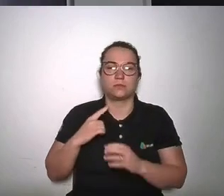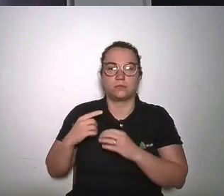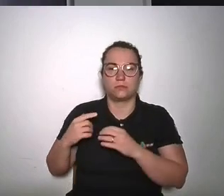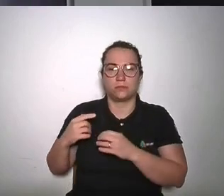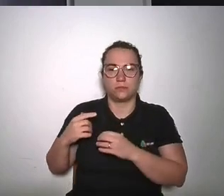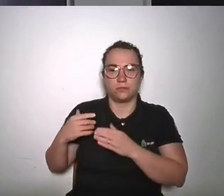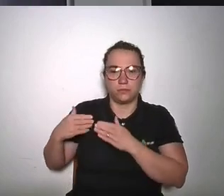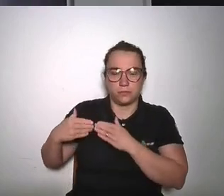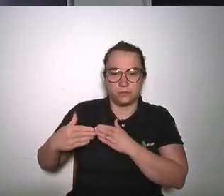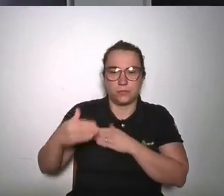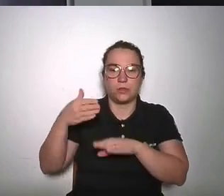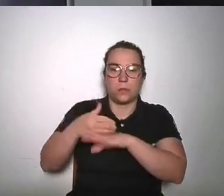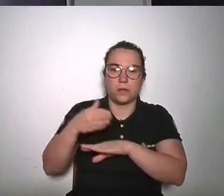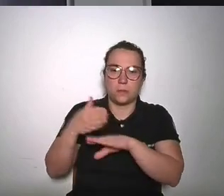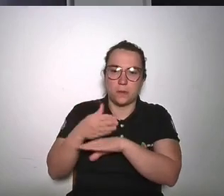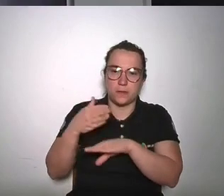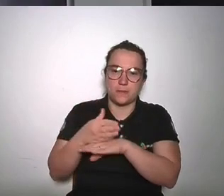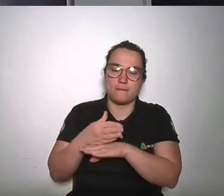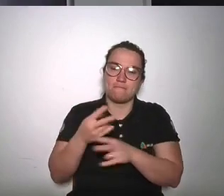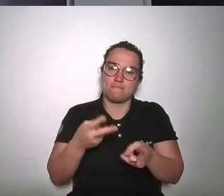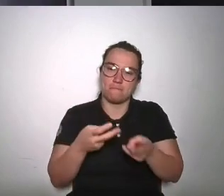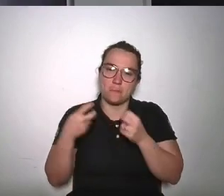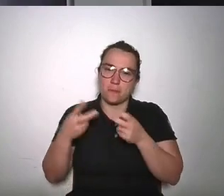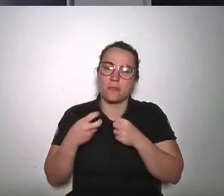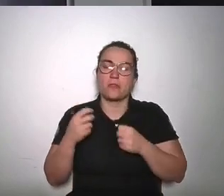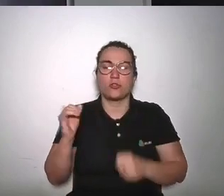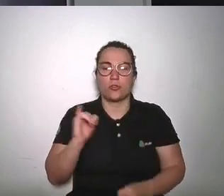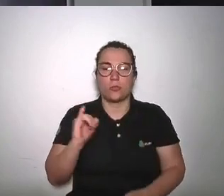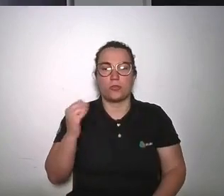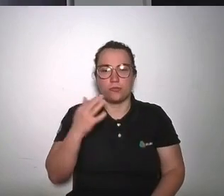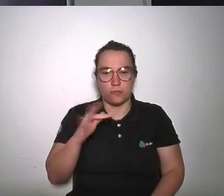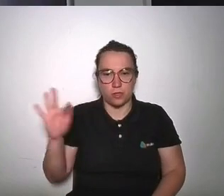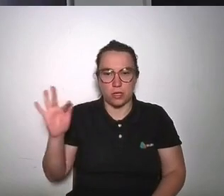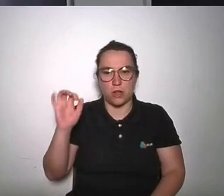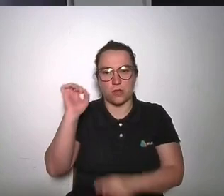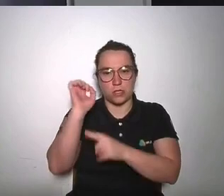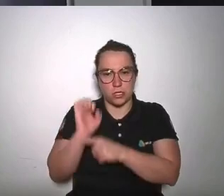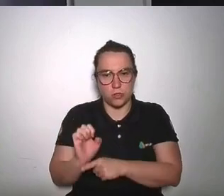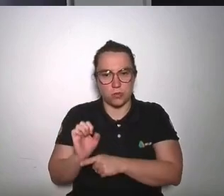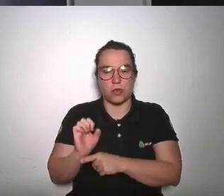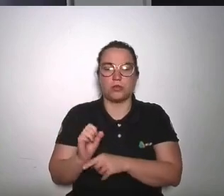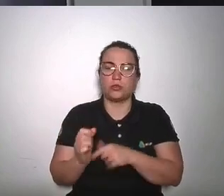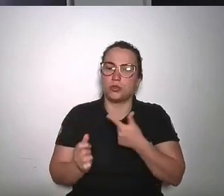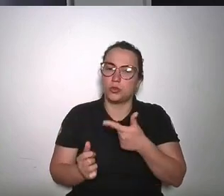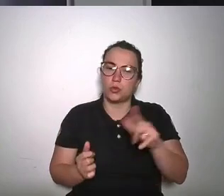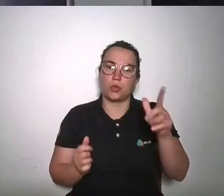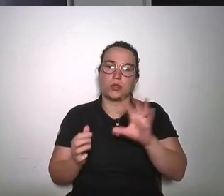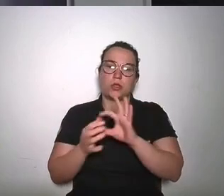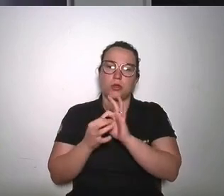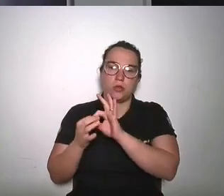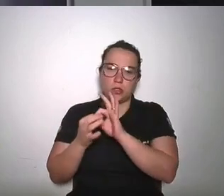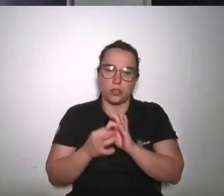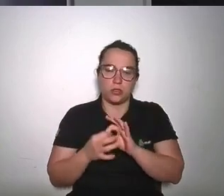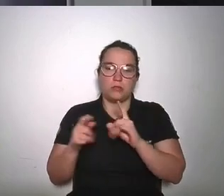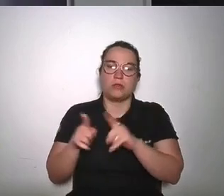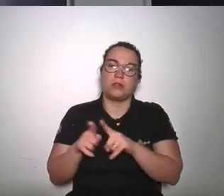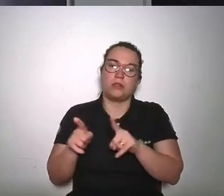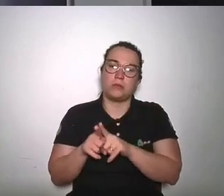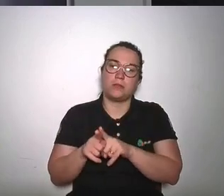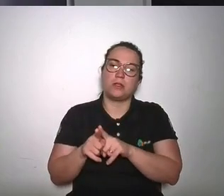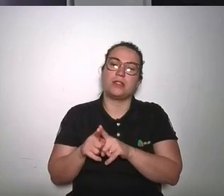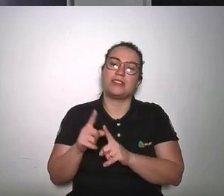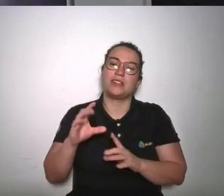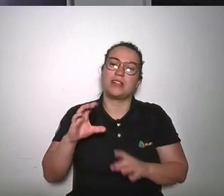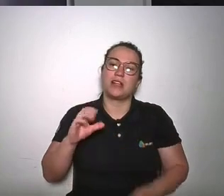oriunda de participação da arrecadação de impostos federais, estaduais e outras transferências da União, e as receitas de